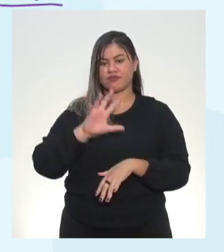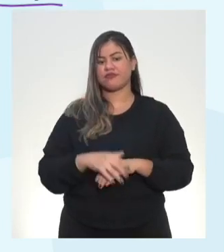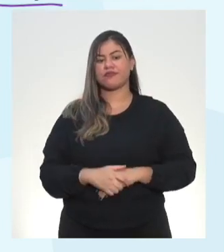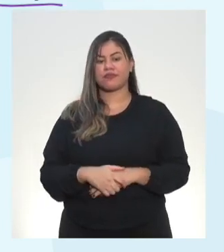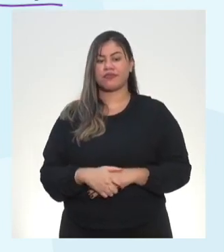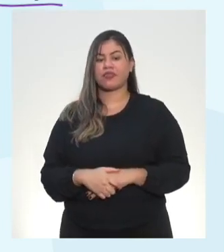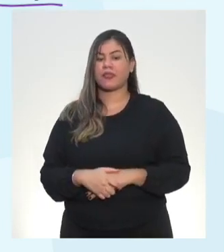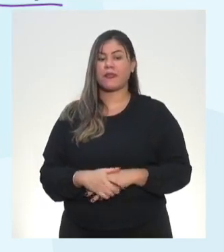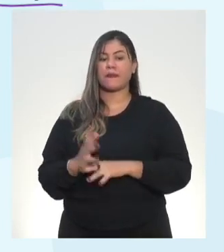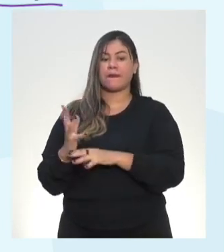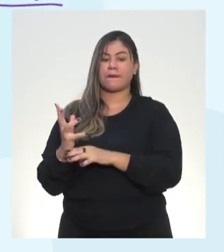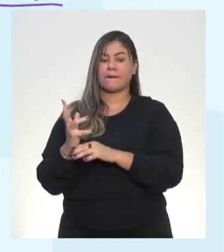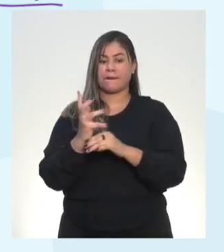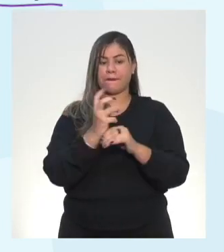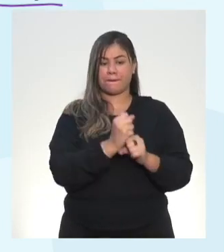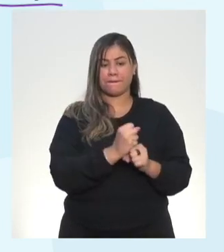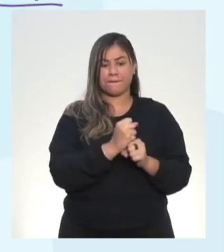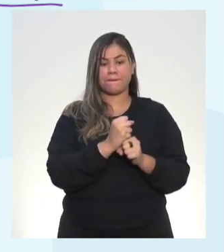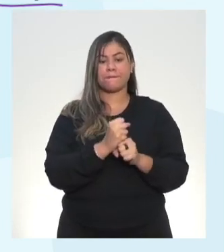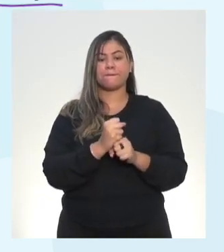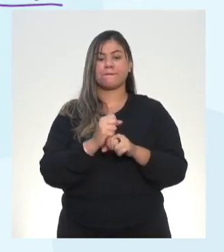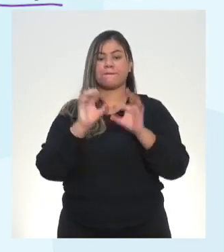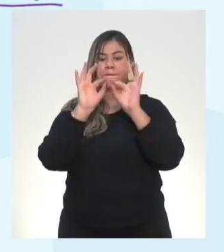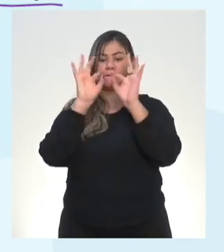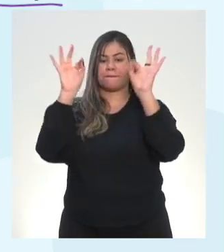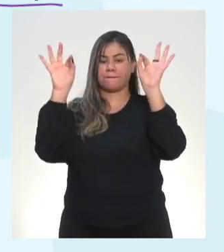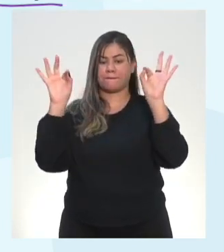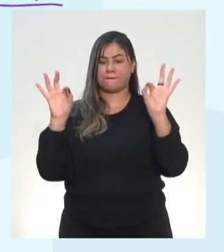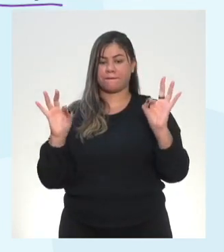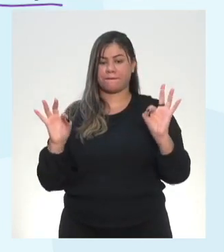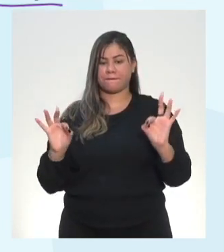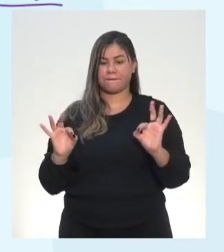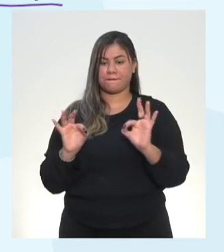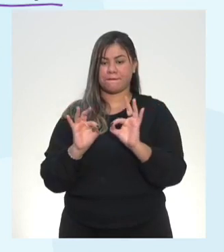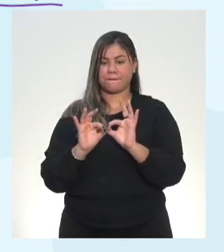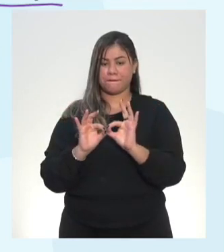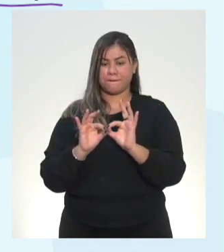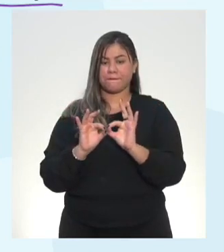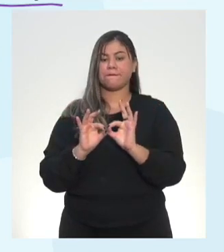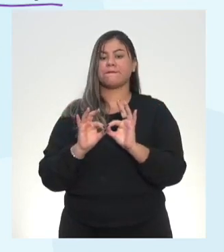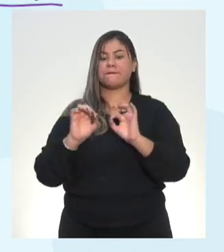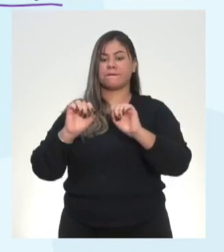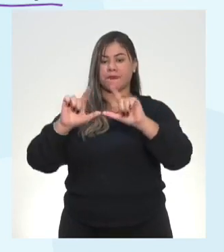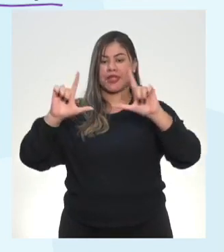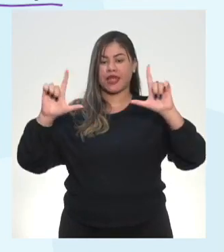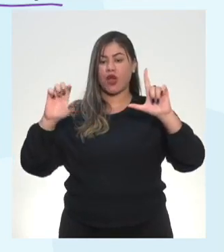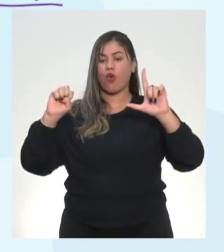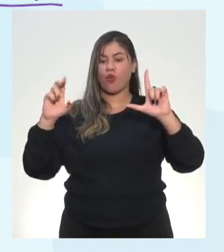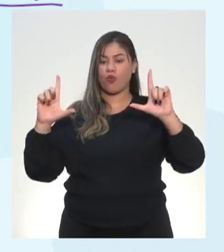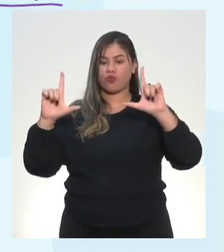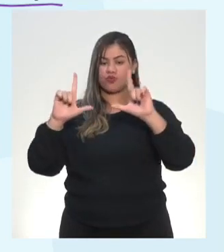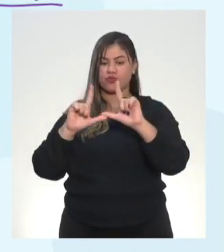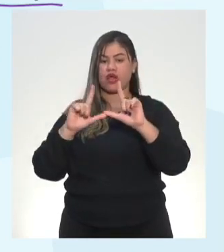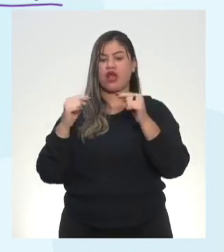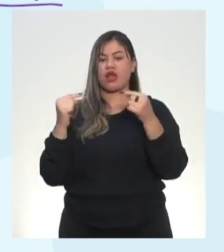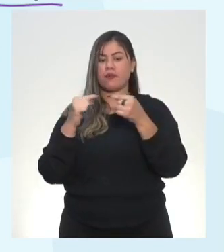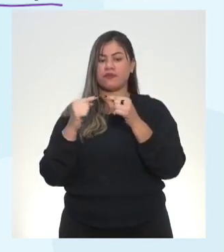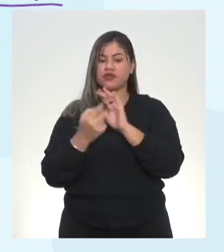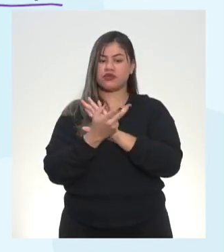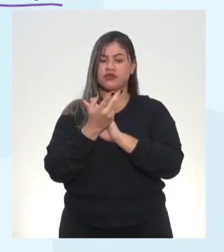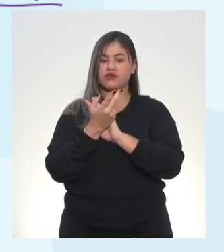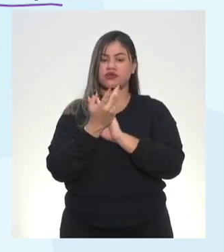reduzida a partir do perímetro da figura original e da razão de semelhança estabelecida entre